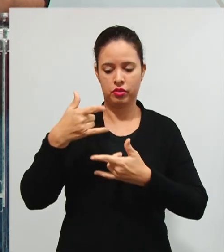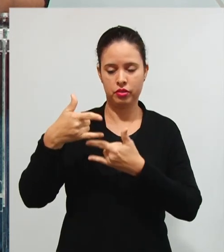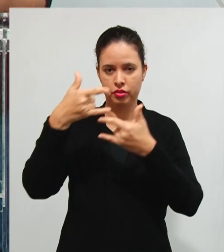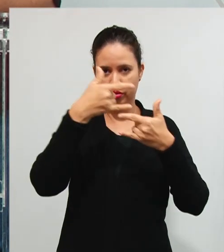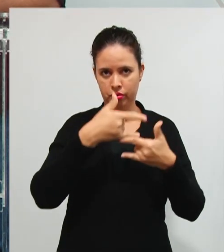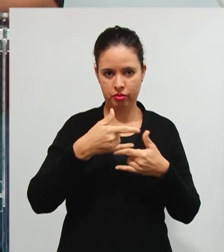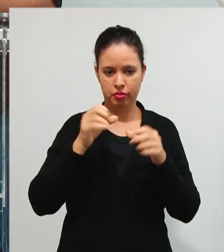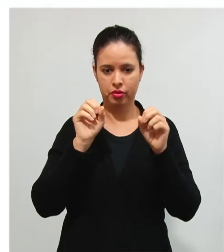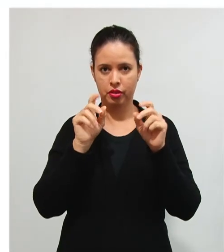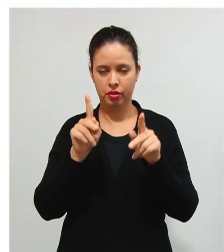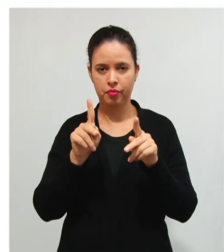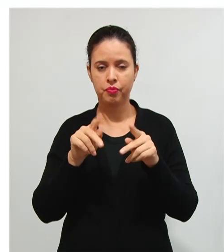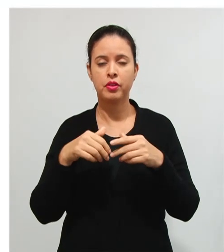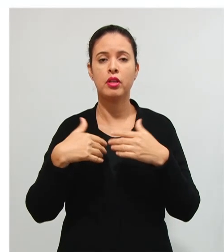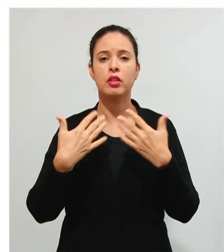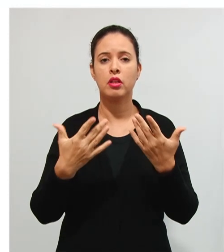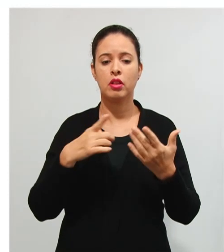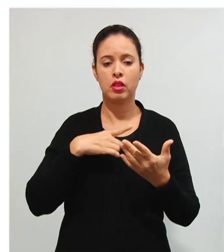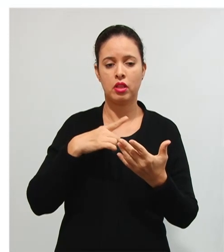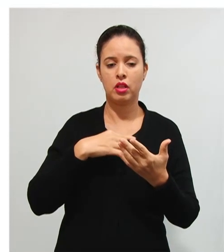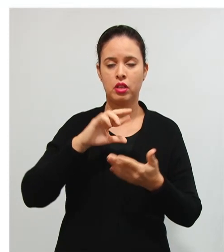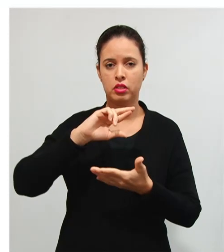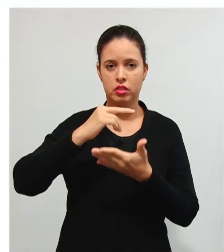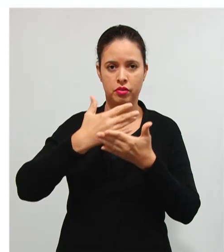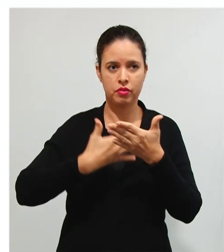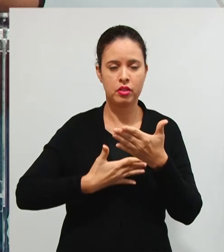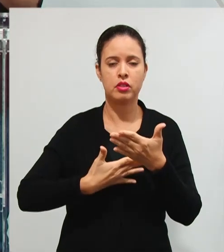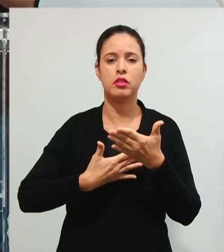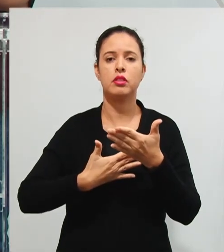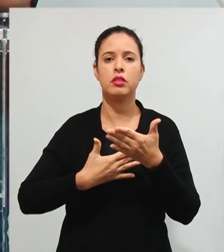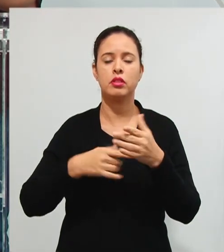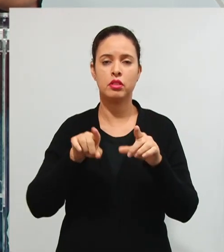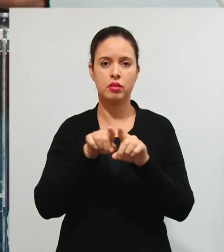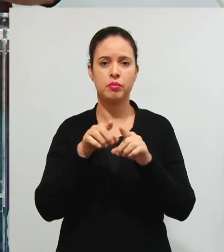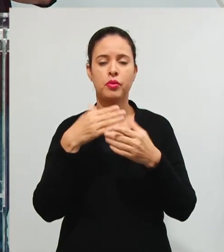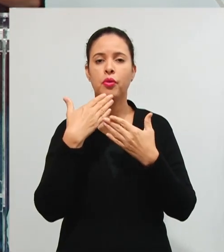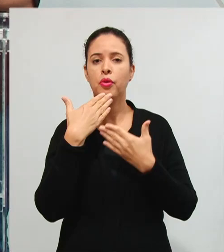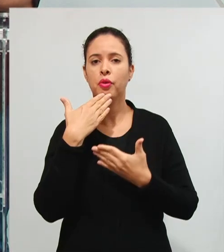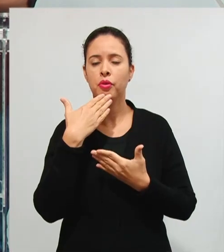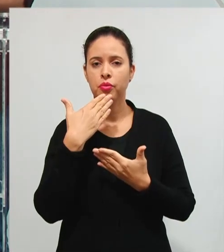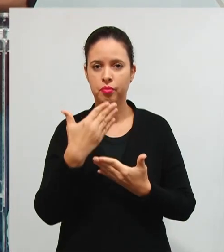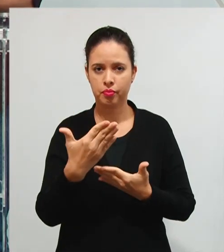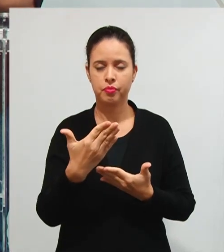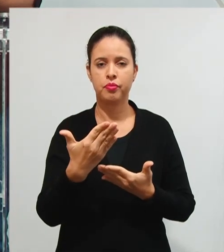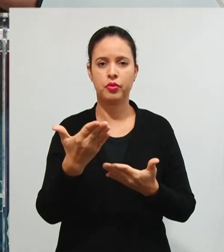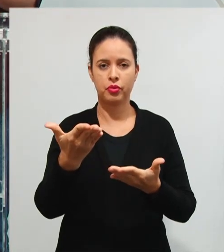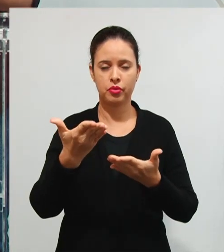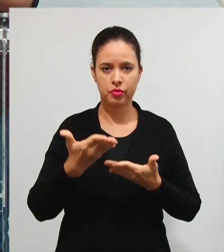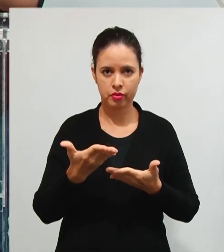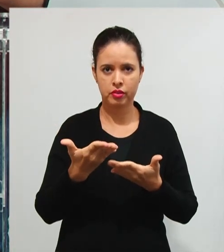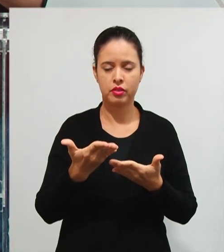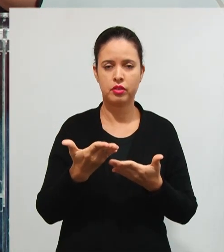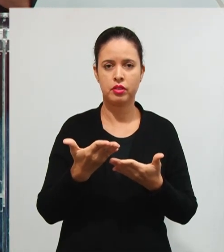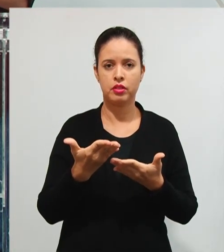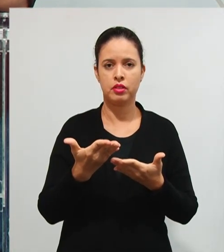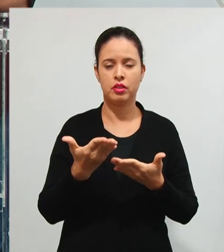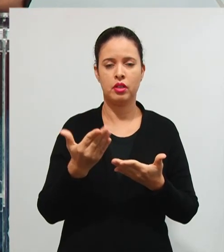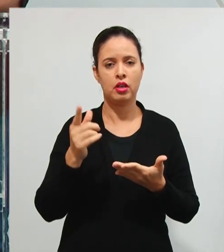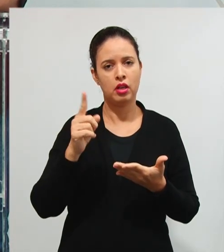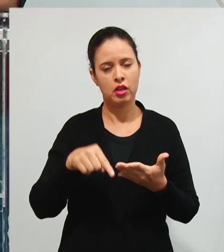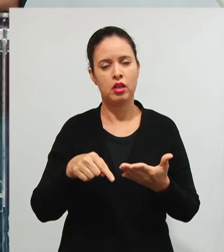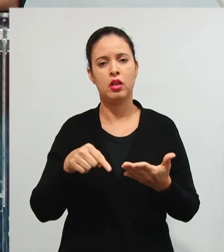síncrono, ok? Então ficam as referências e aí um convite para o momento síncrono que a gente vai explorar